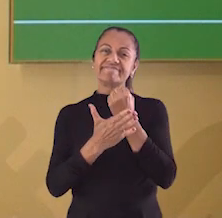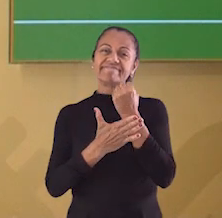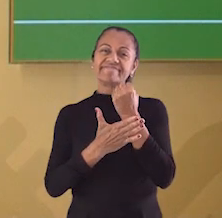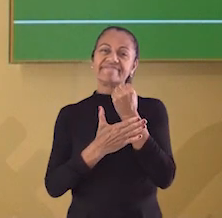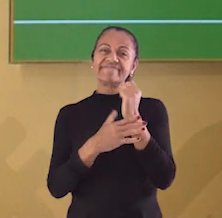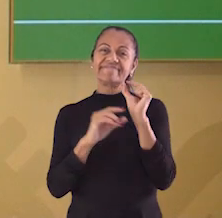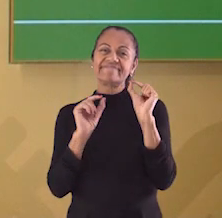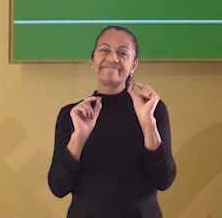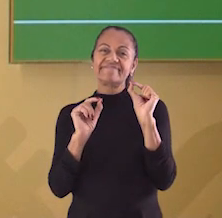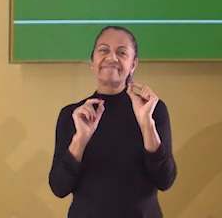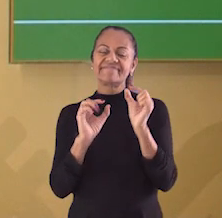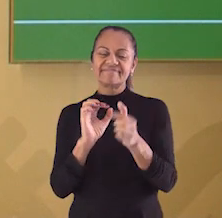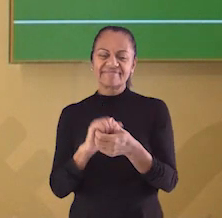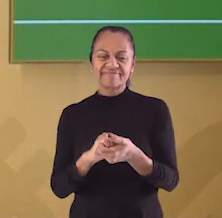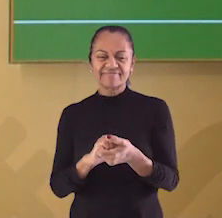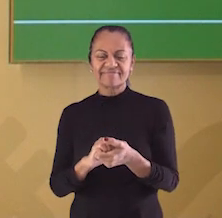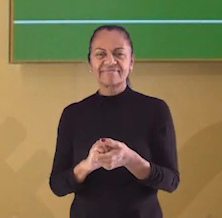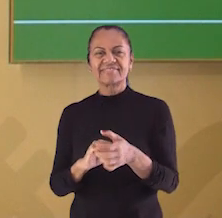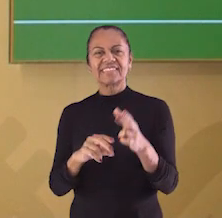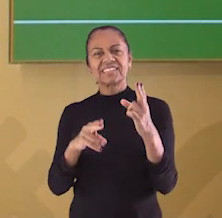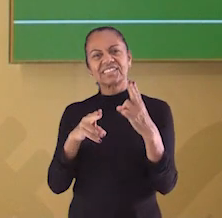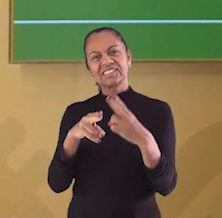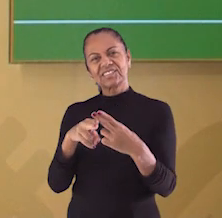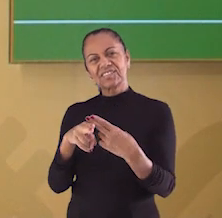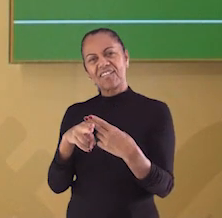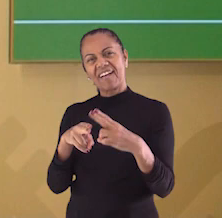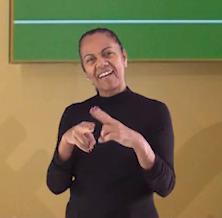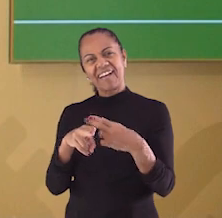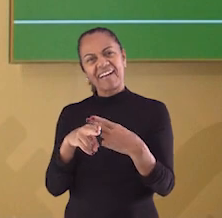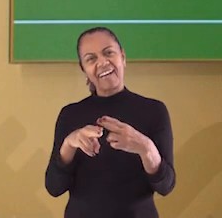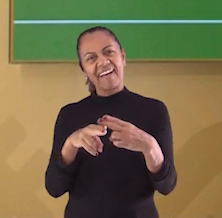só quem tá aqui dentro da caixa.